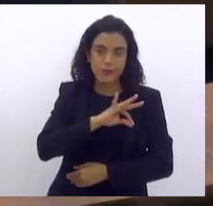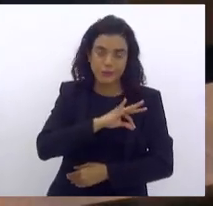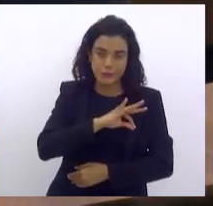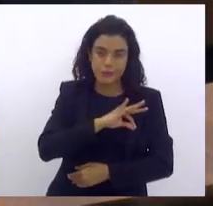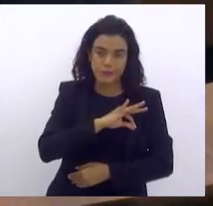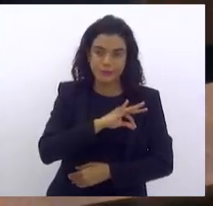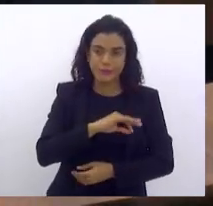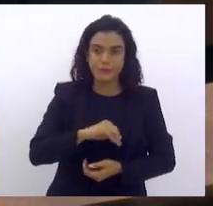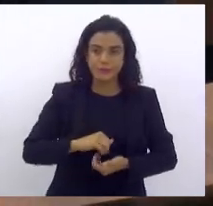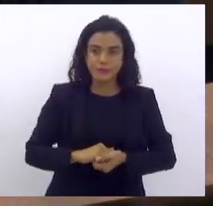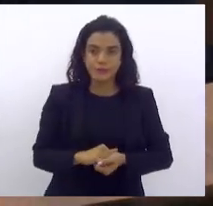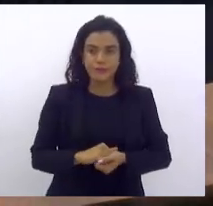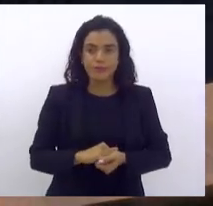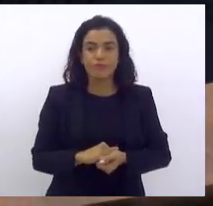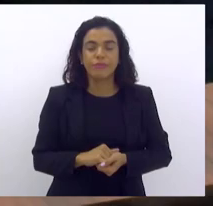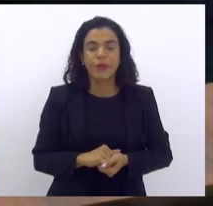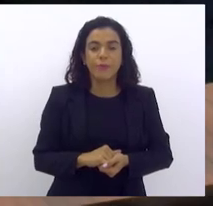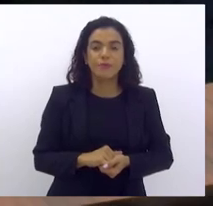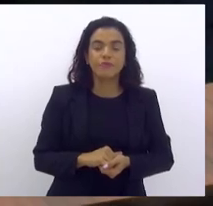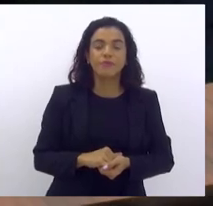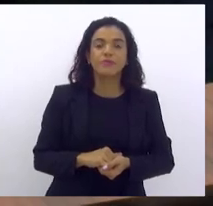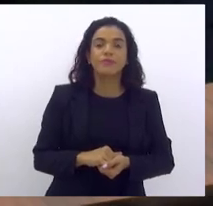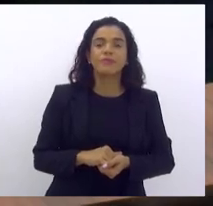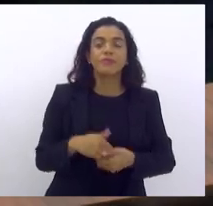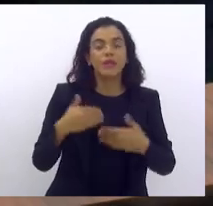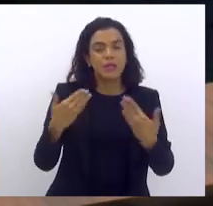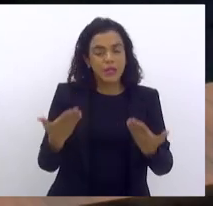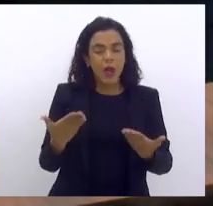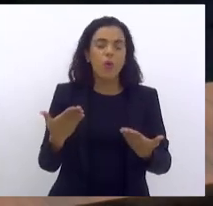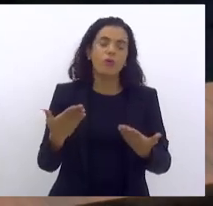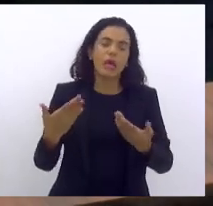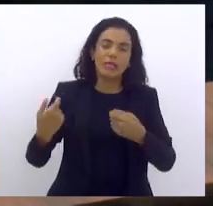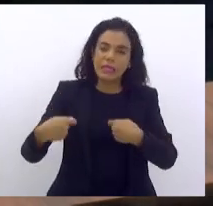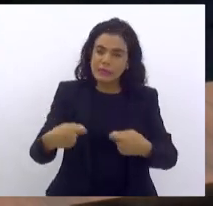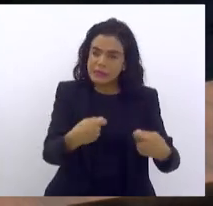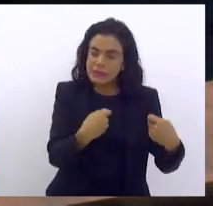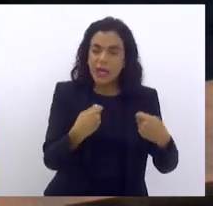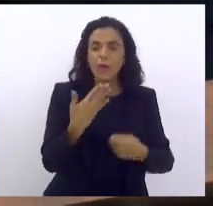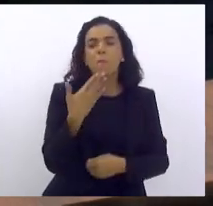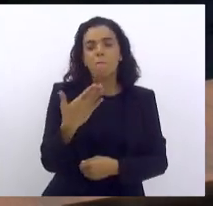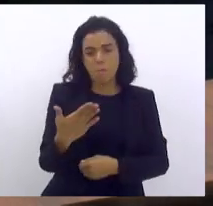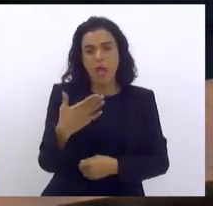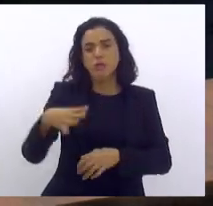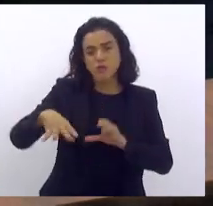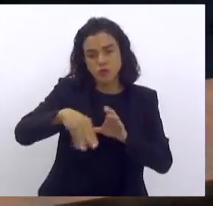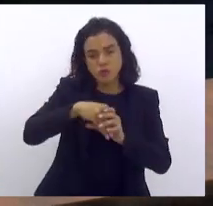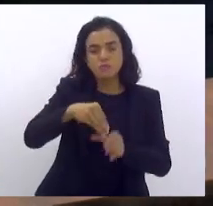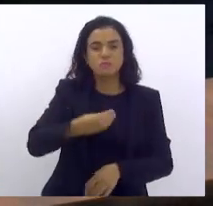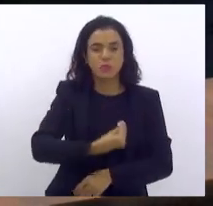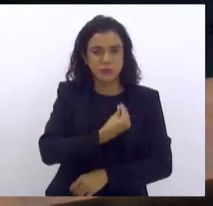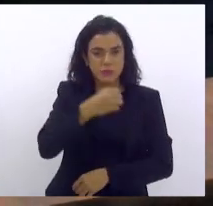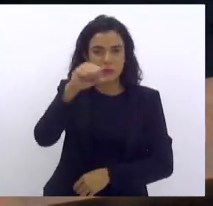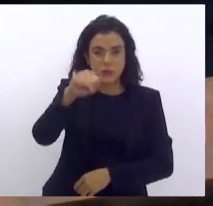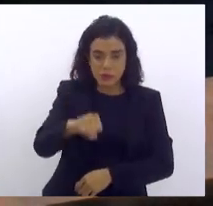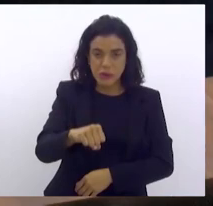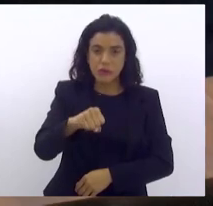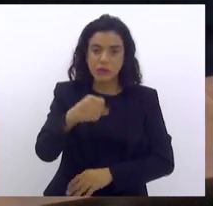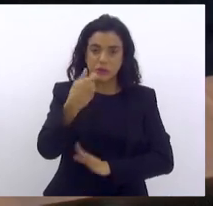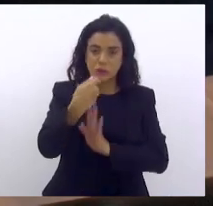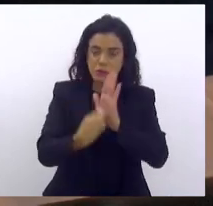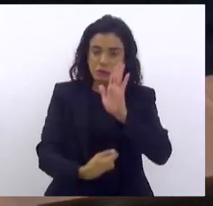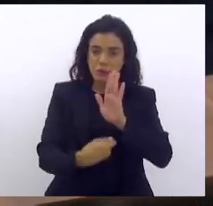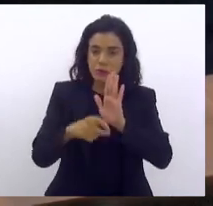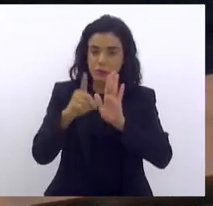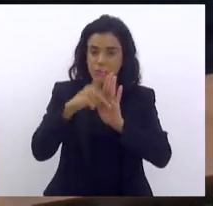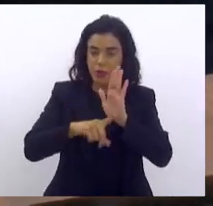para fazer parte da instituição da Polícia Militar. Então é viável, eu peço coautoria. E, presidente, aproveitando o ensejo, eu já